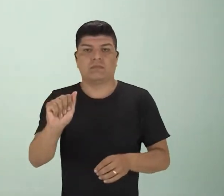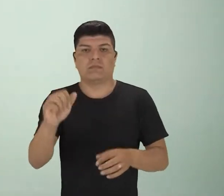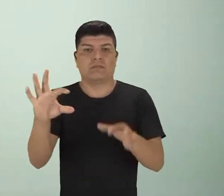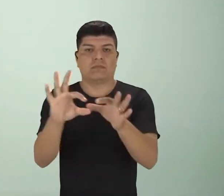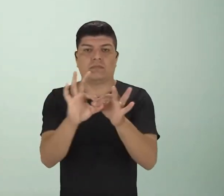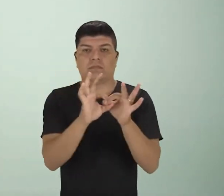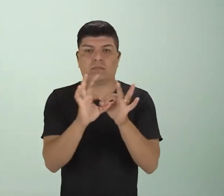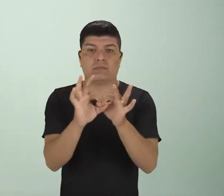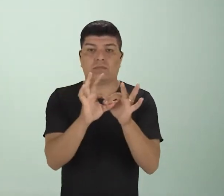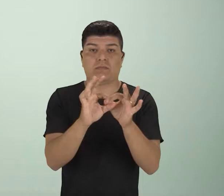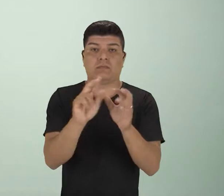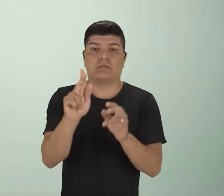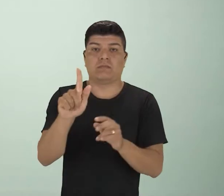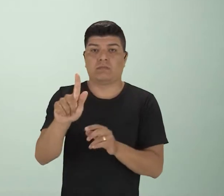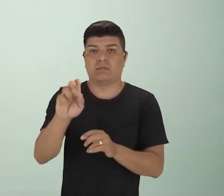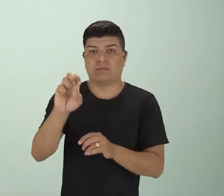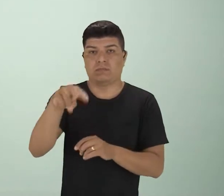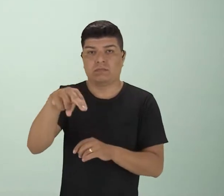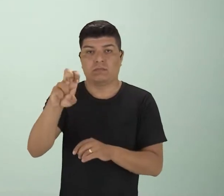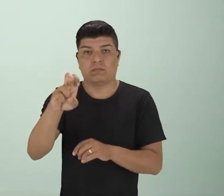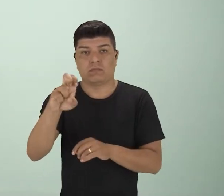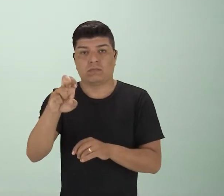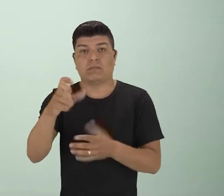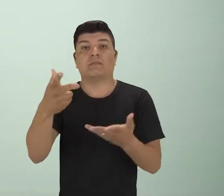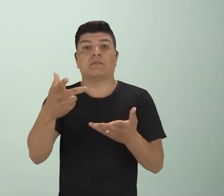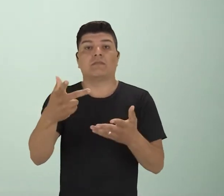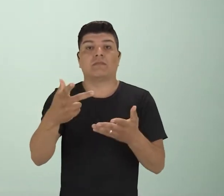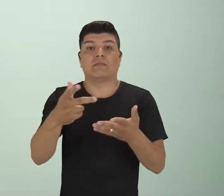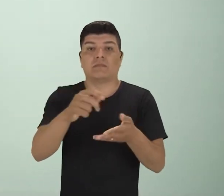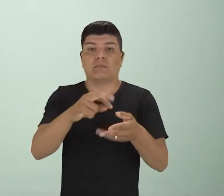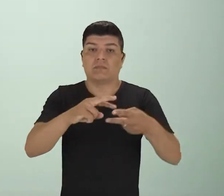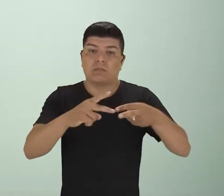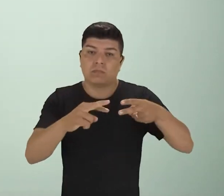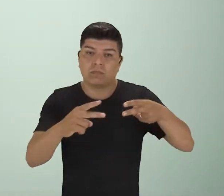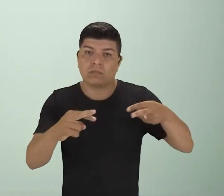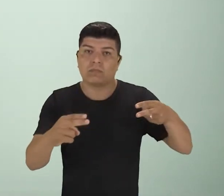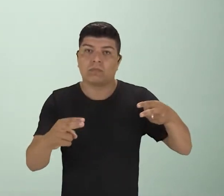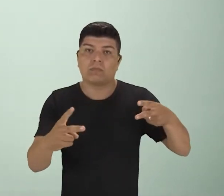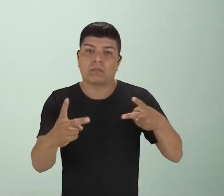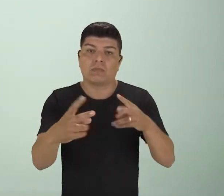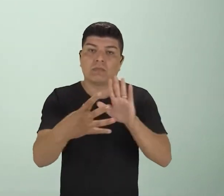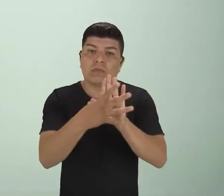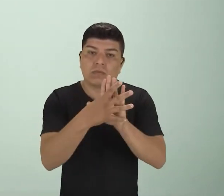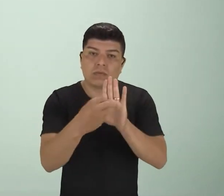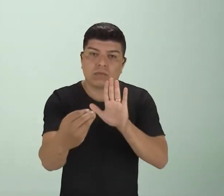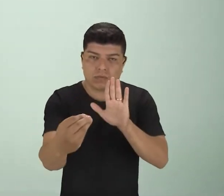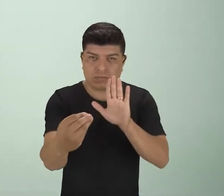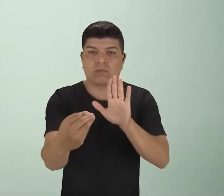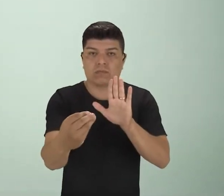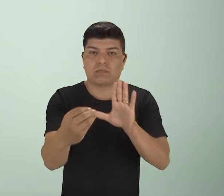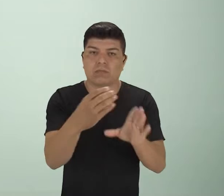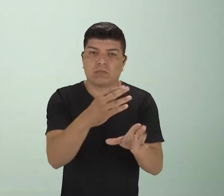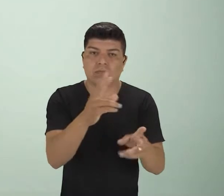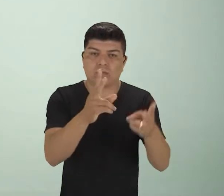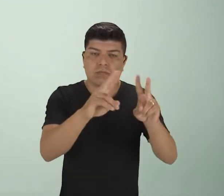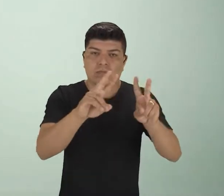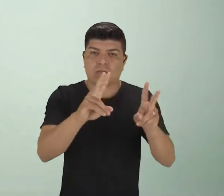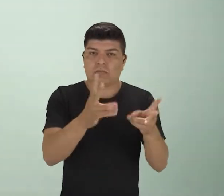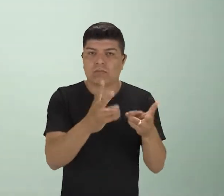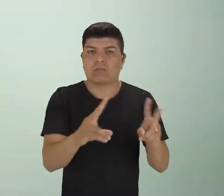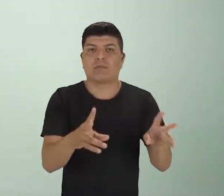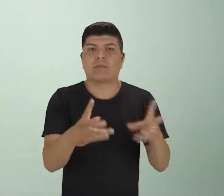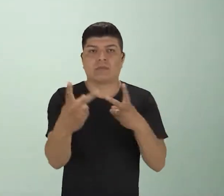a esse gene e vai começar a transcrever, fazer uma cópia, um molde desse DNA.